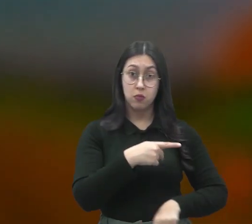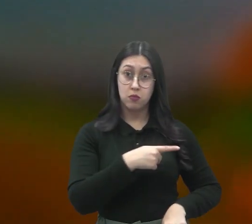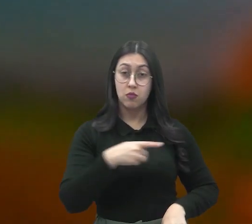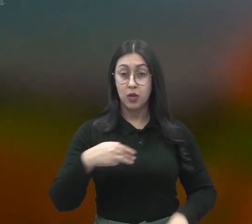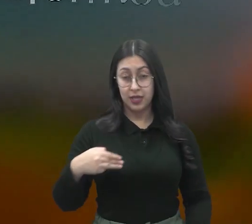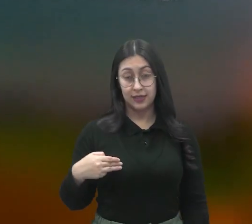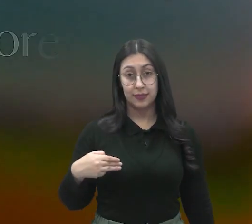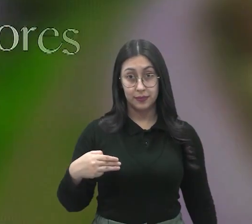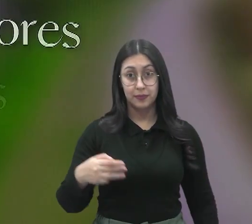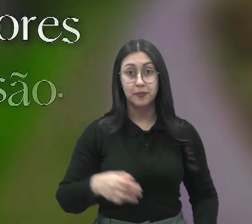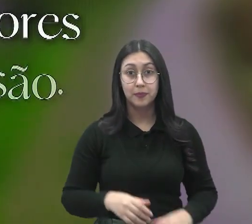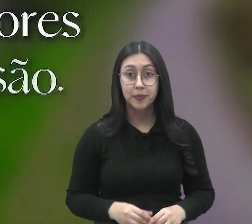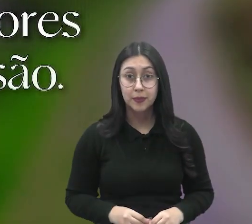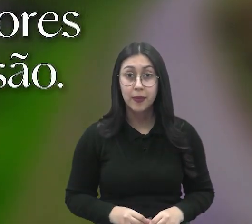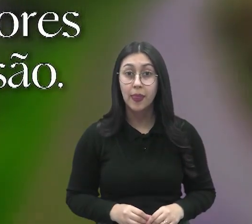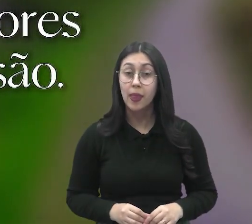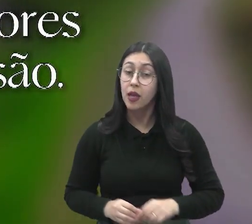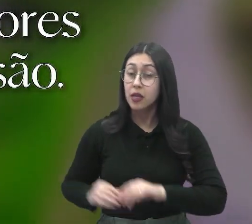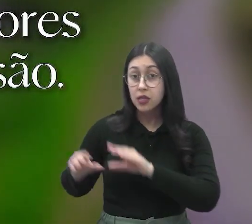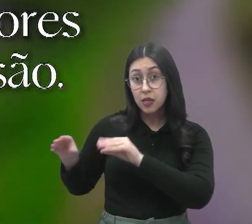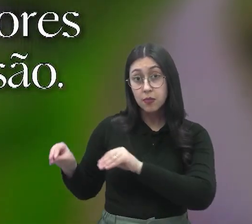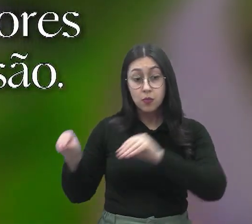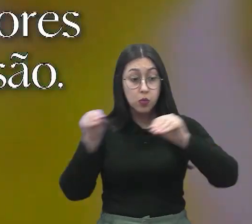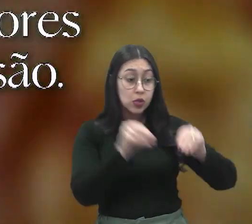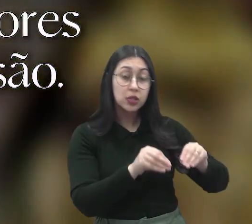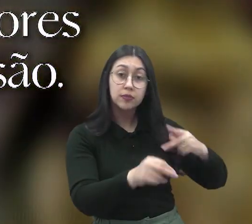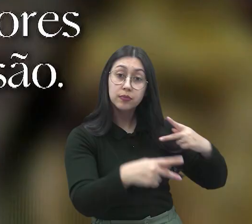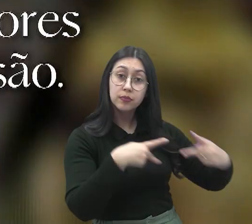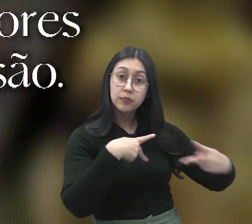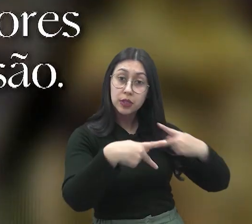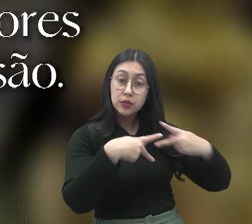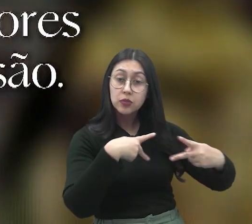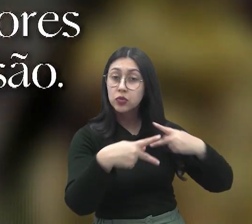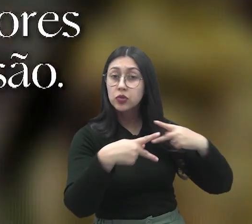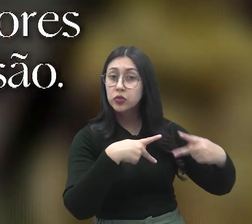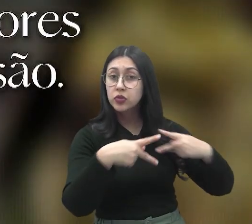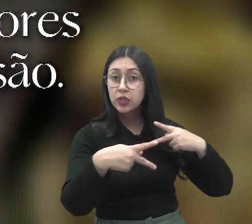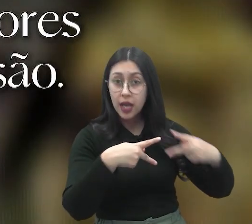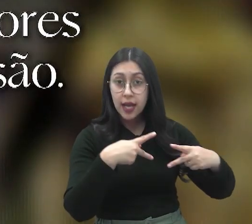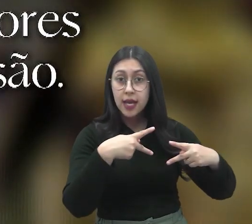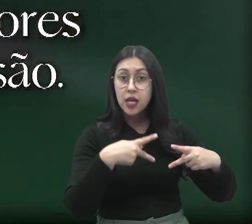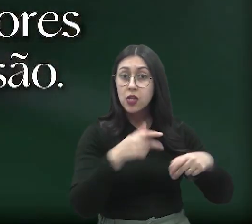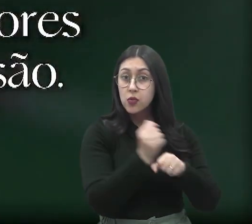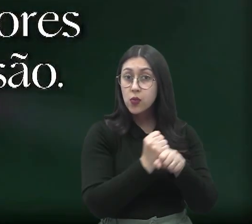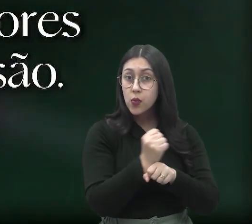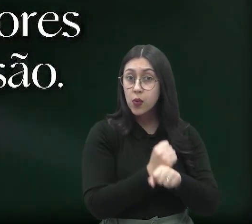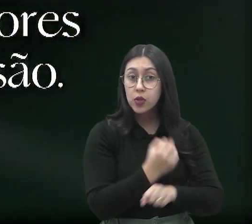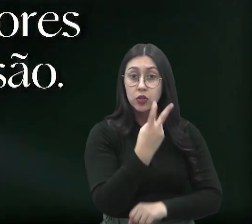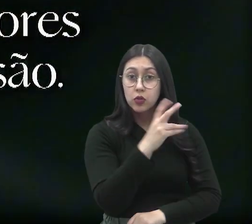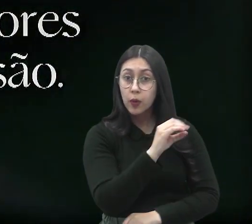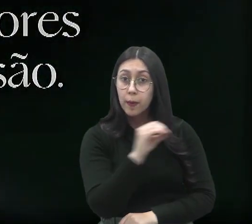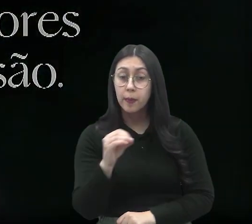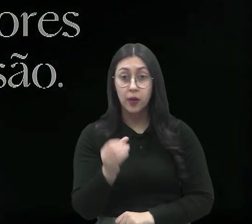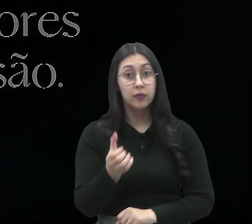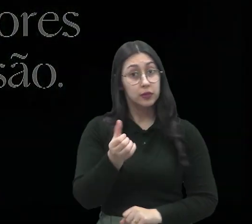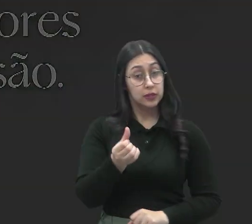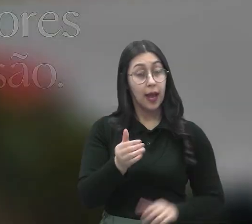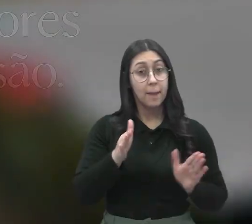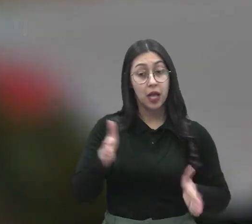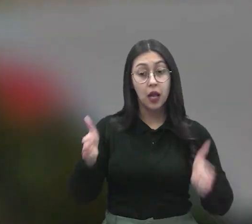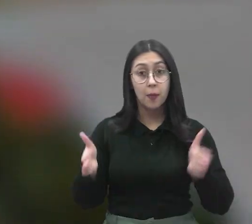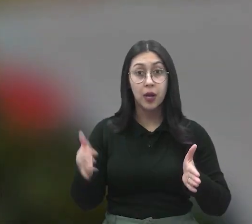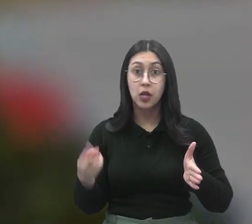ingressar na Polícia Militar. A mudança para São José dos Campos aconteceu em 2006. Entre